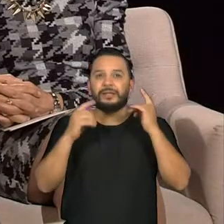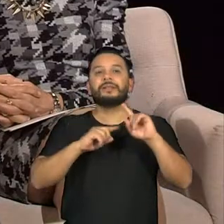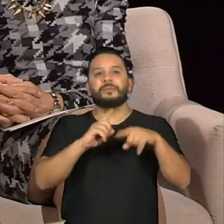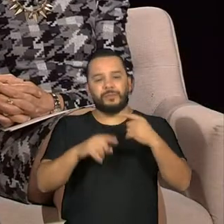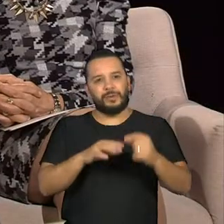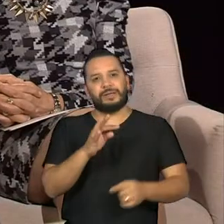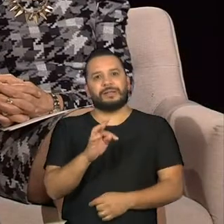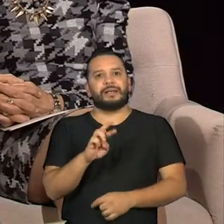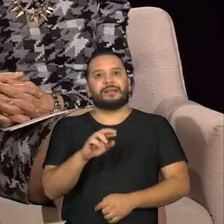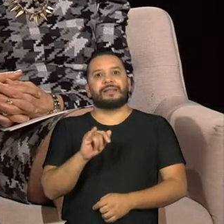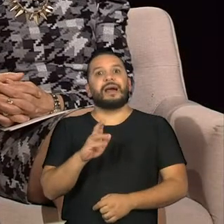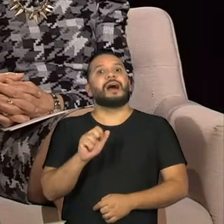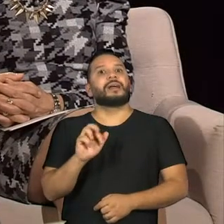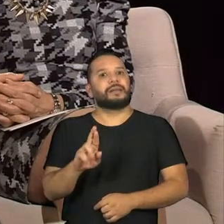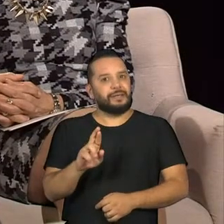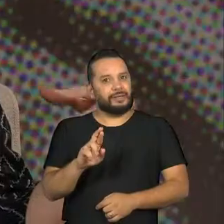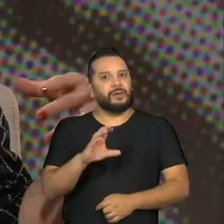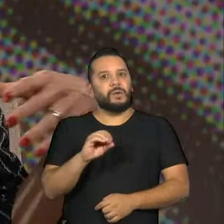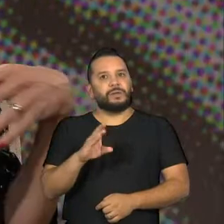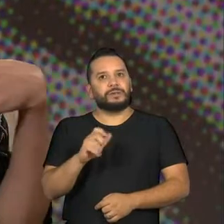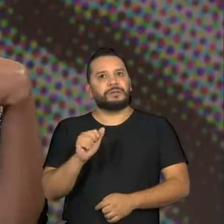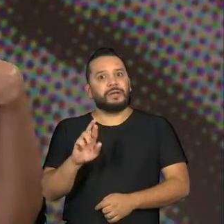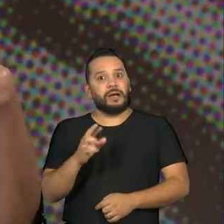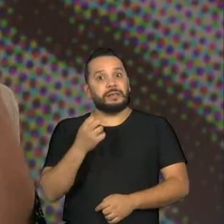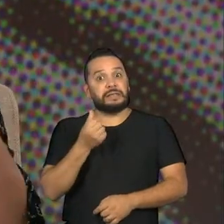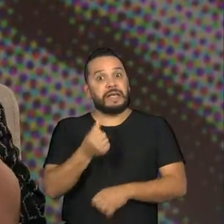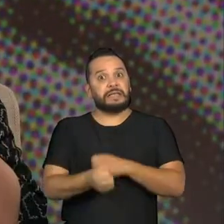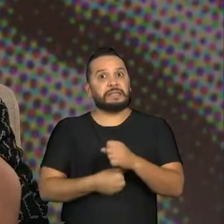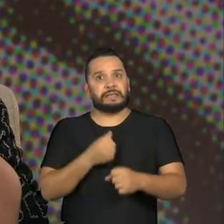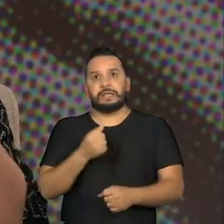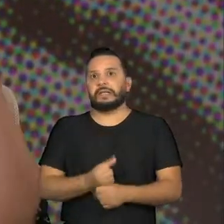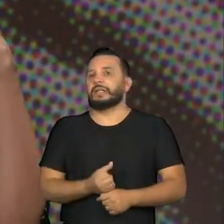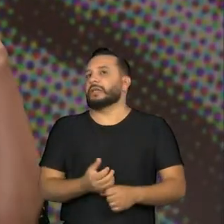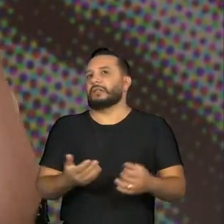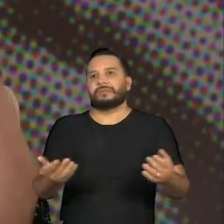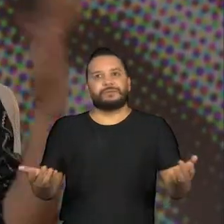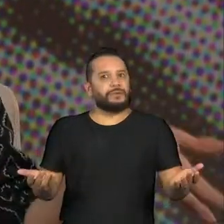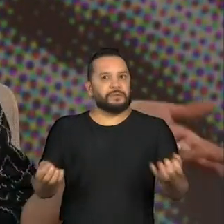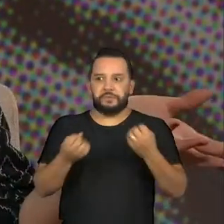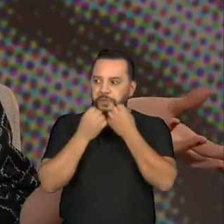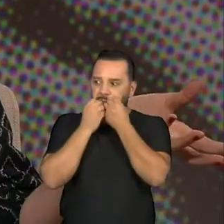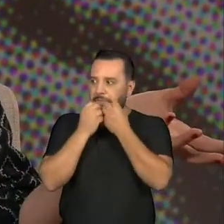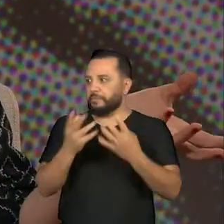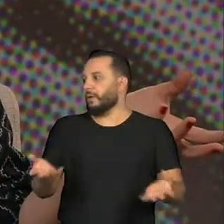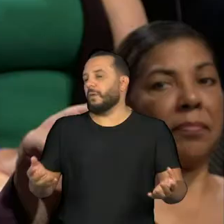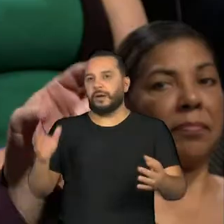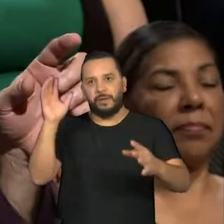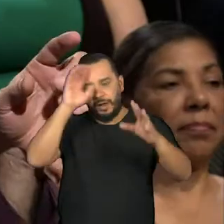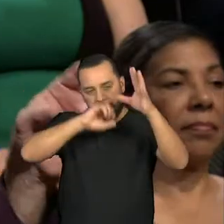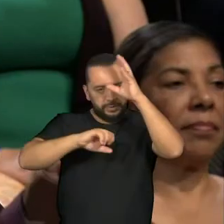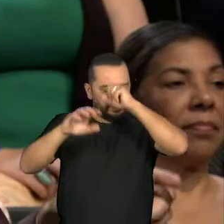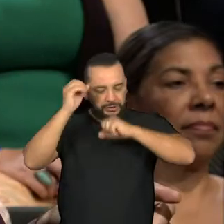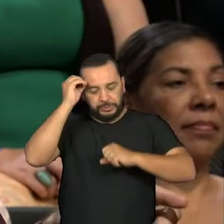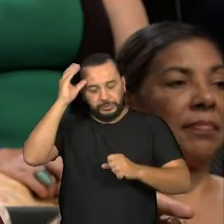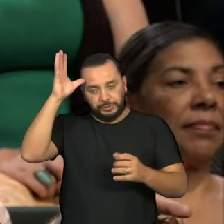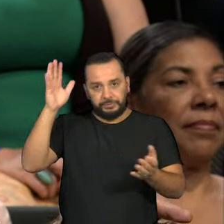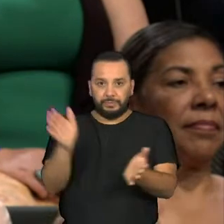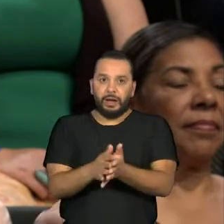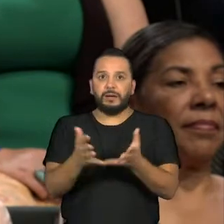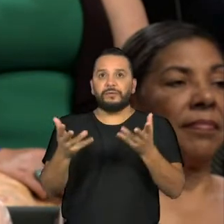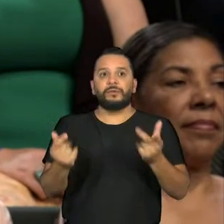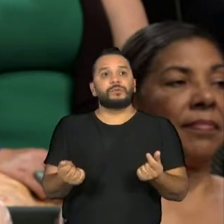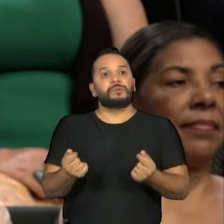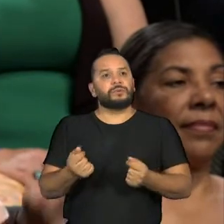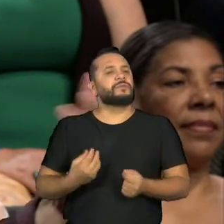Coçar, então, 6 anos de Trair e Coçar, foi uma escola sensacional. O que mudou na sua